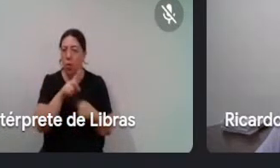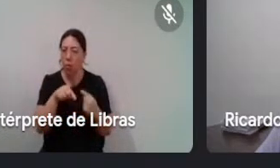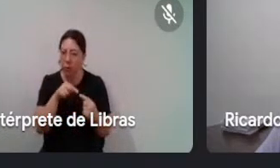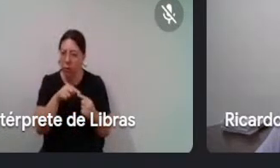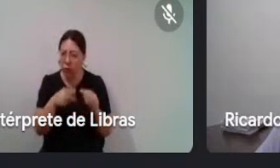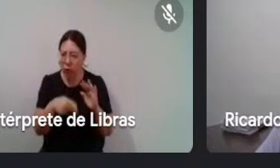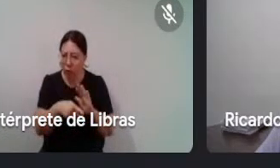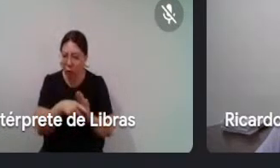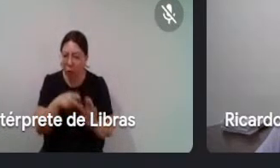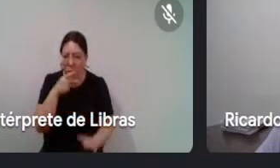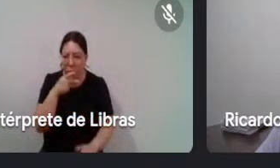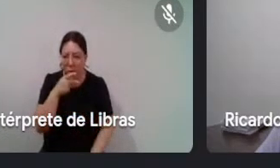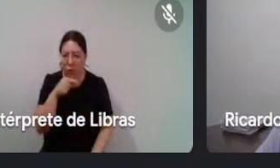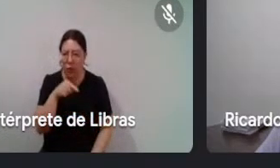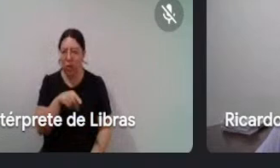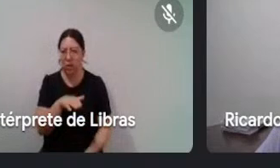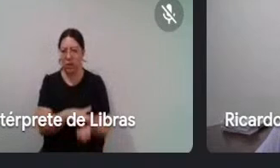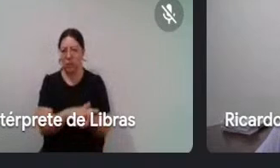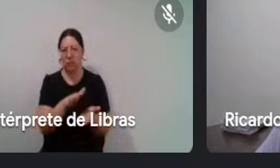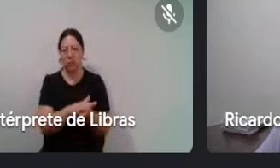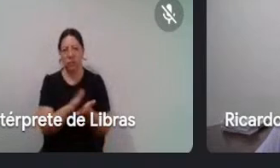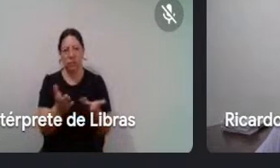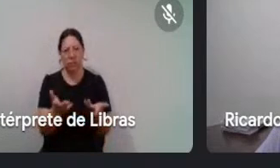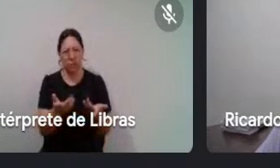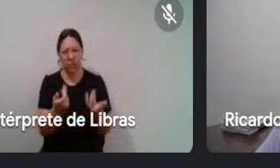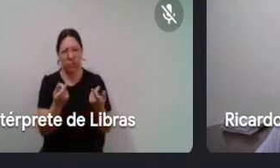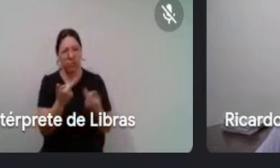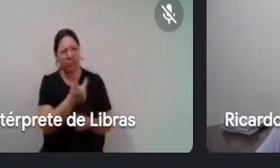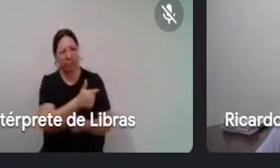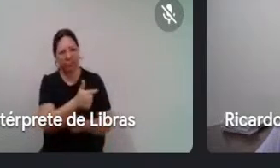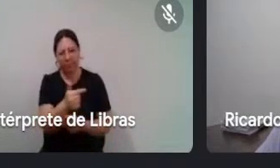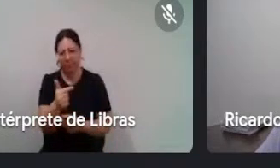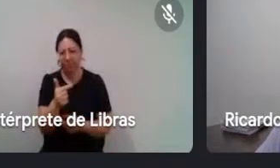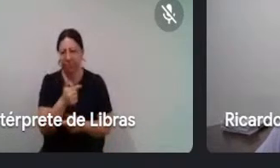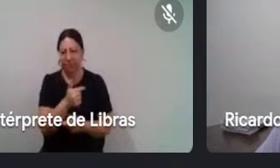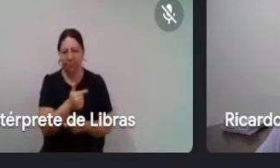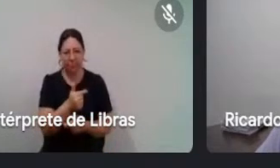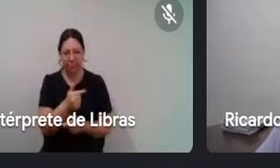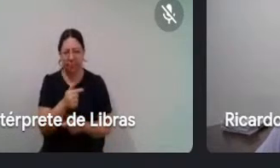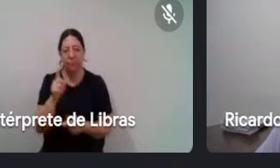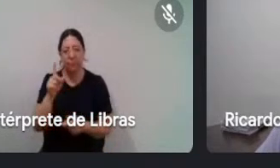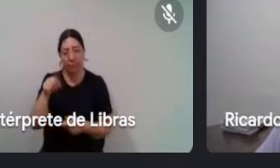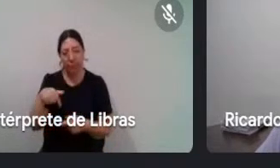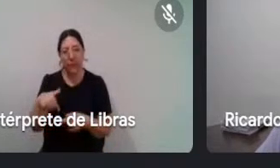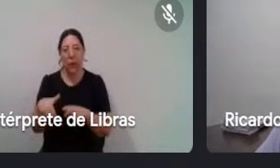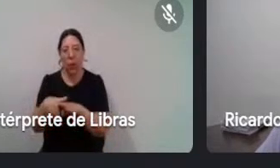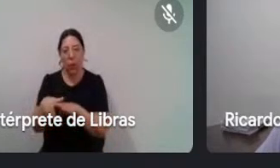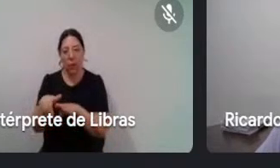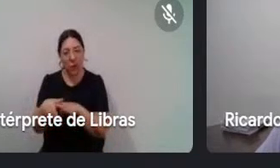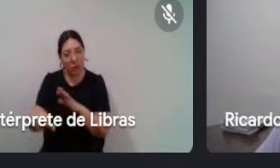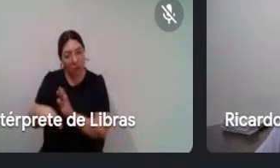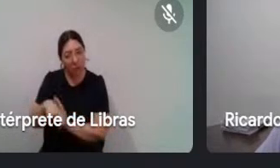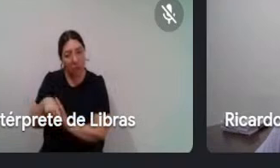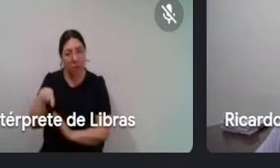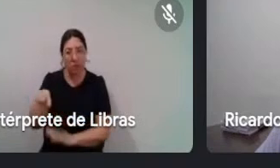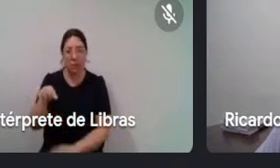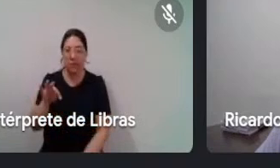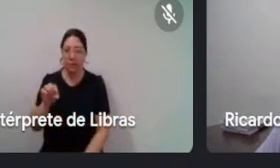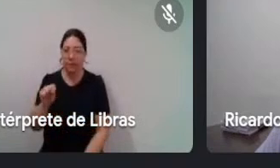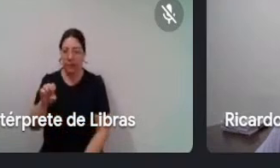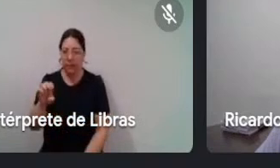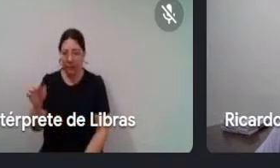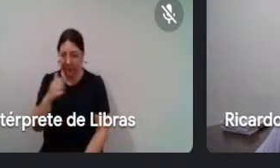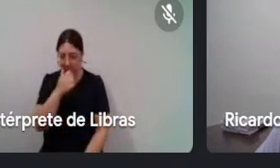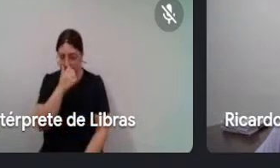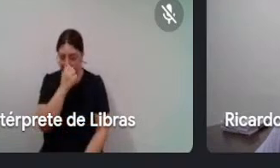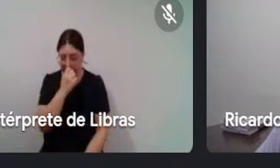essa despesa é indevida, segundo a orientação do TSE. Cito no voto